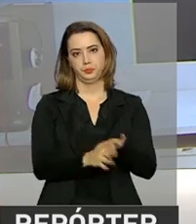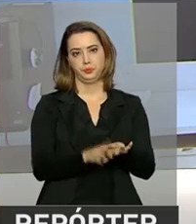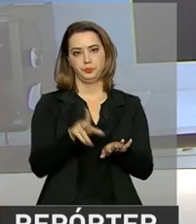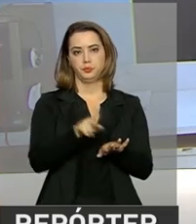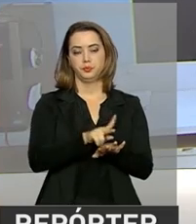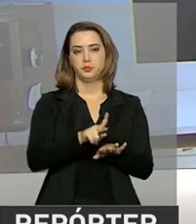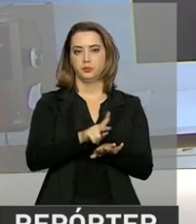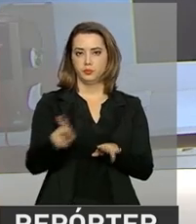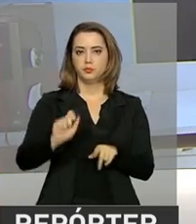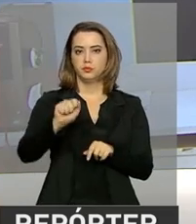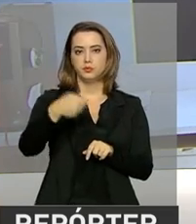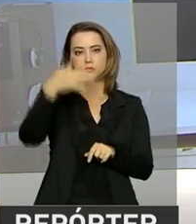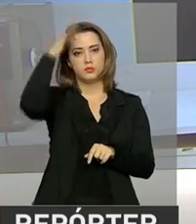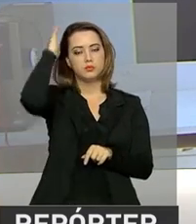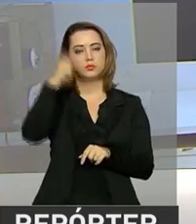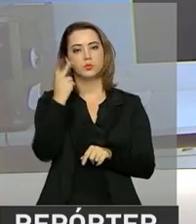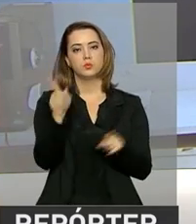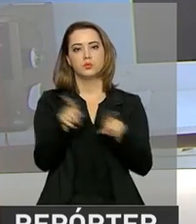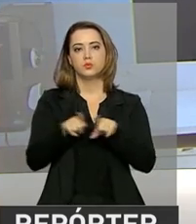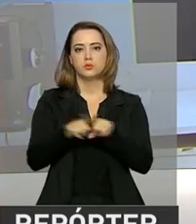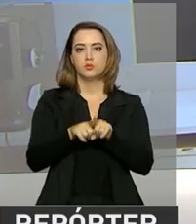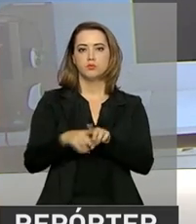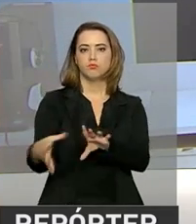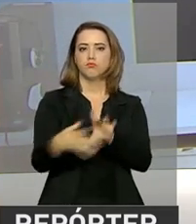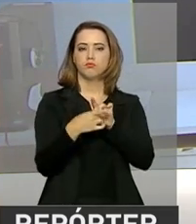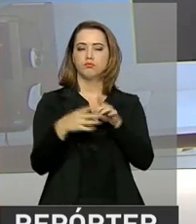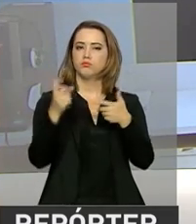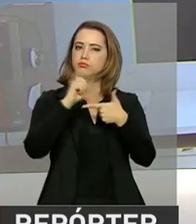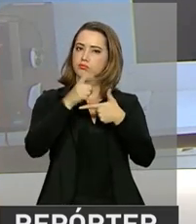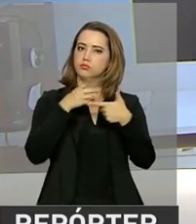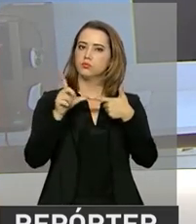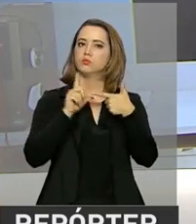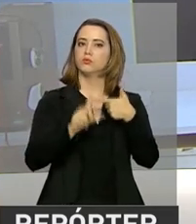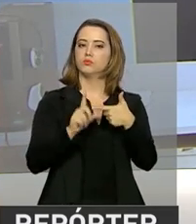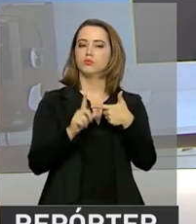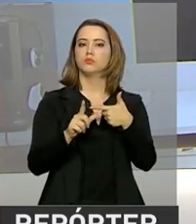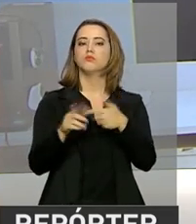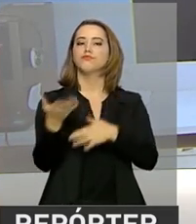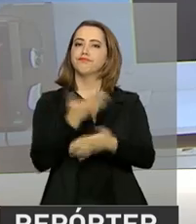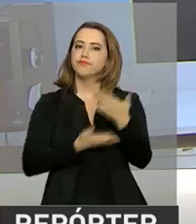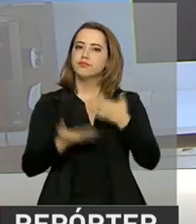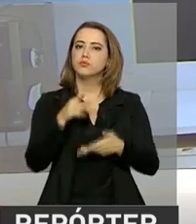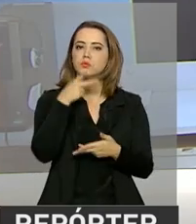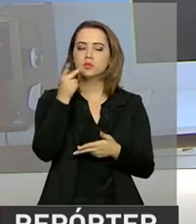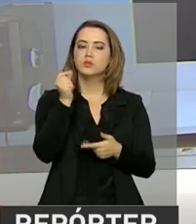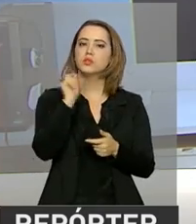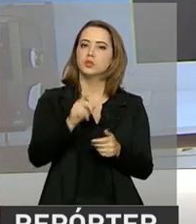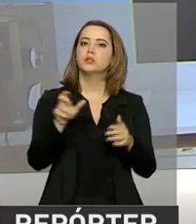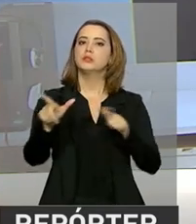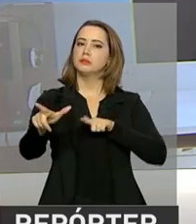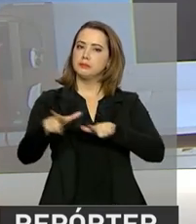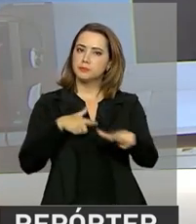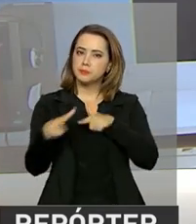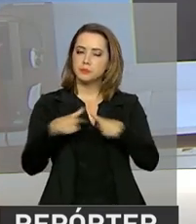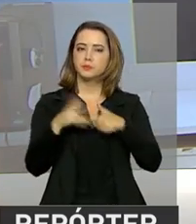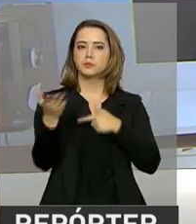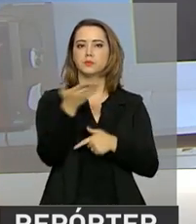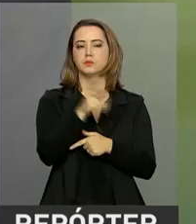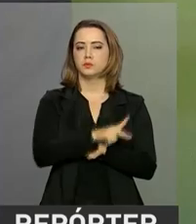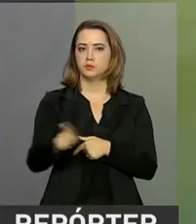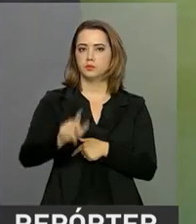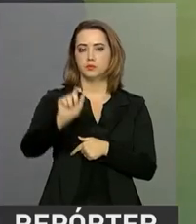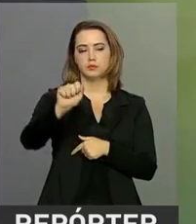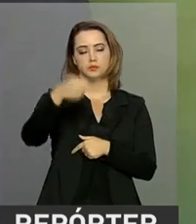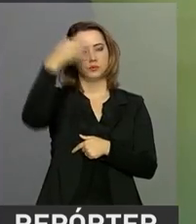Michel Temer falou também sobre a relação do executivo com o legislativo e reafirmou que está exercendo a presidência da república